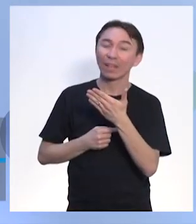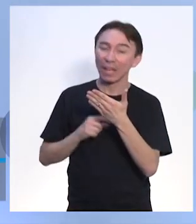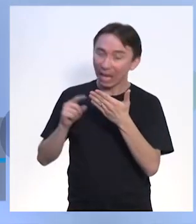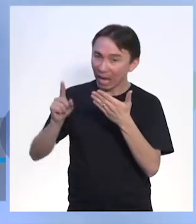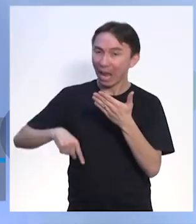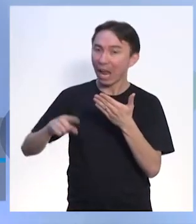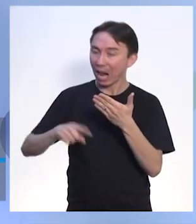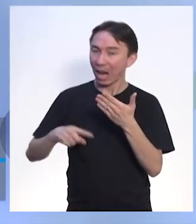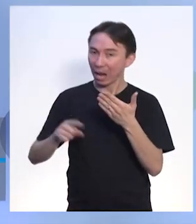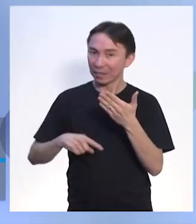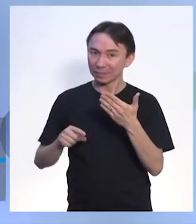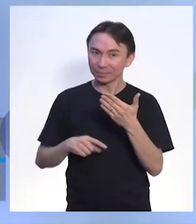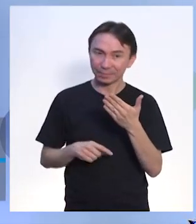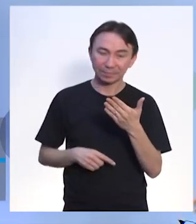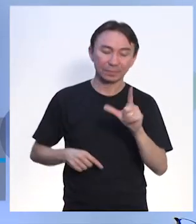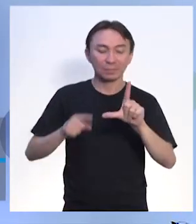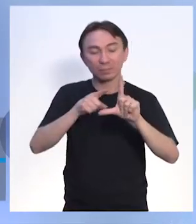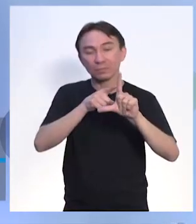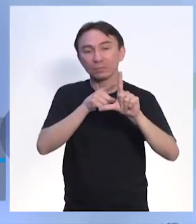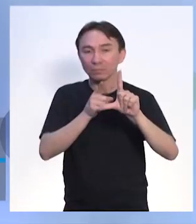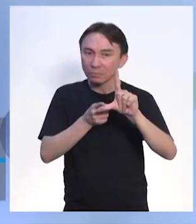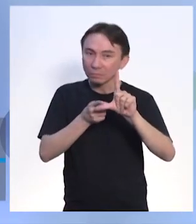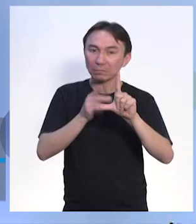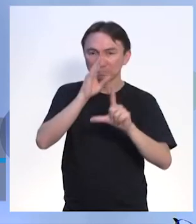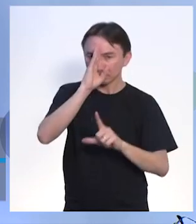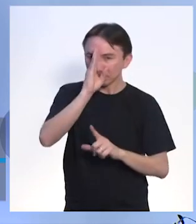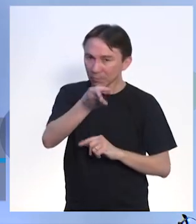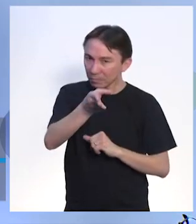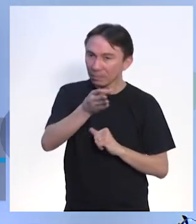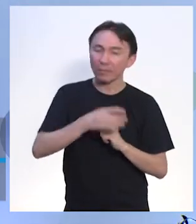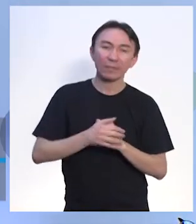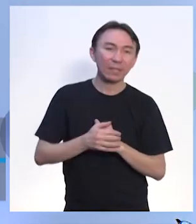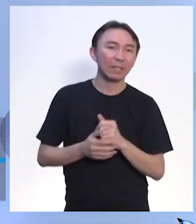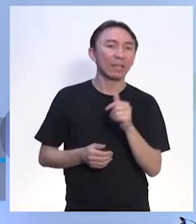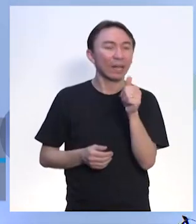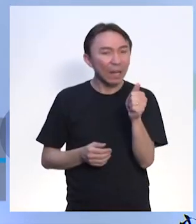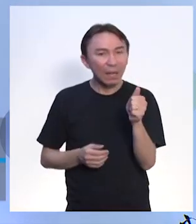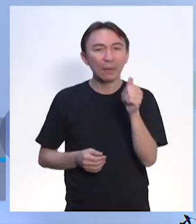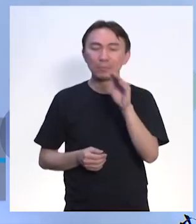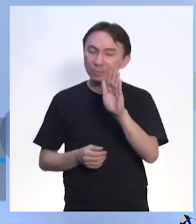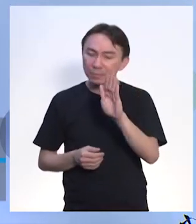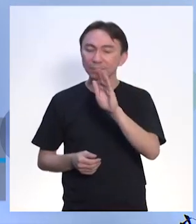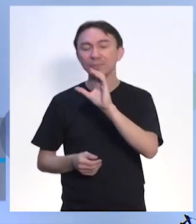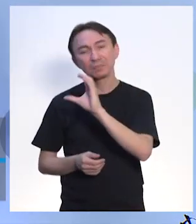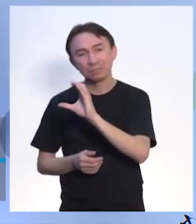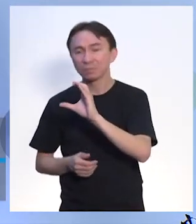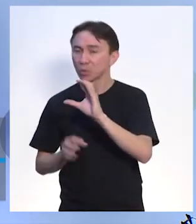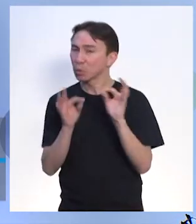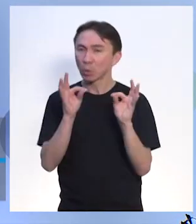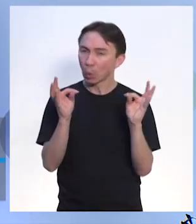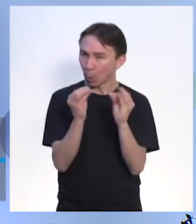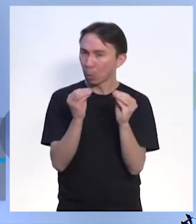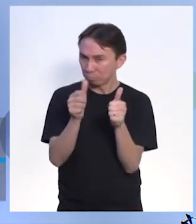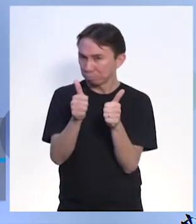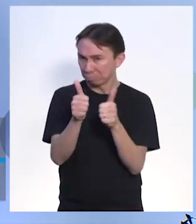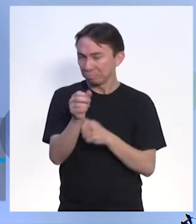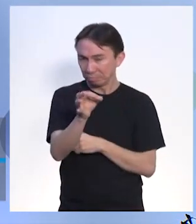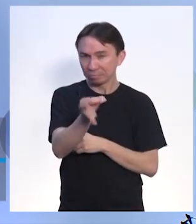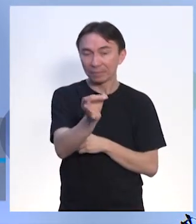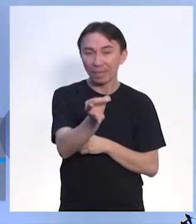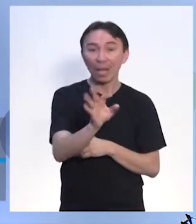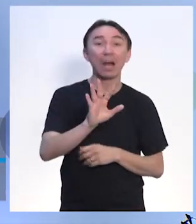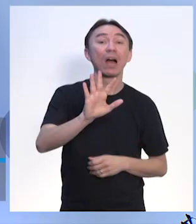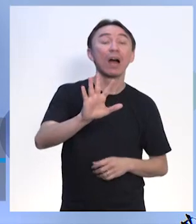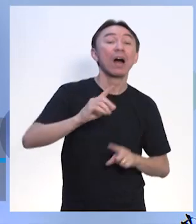ângulos retos. Então, aqui, ó, tanto as figuras aqui A e B, todas têm ângulos retos. Beleza. Aí eu